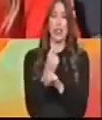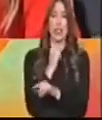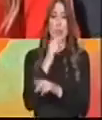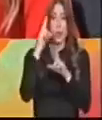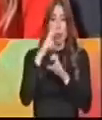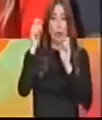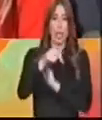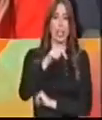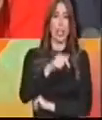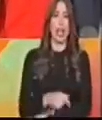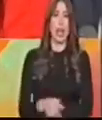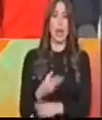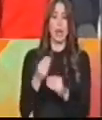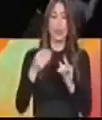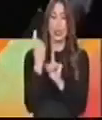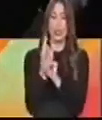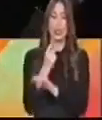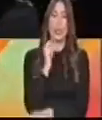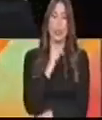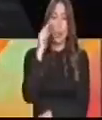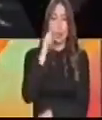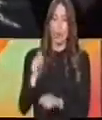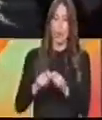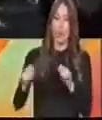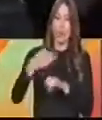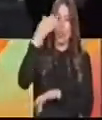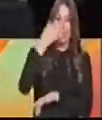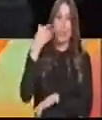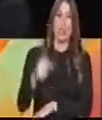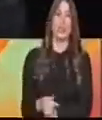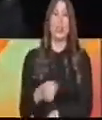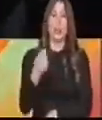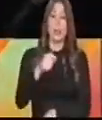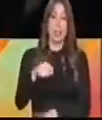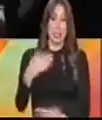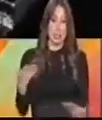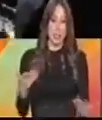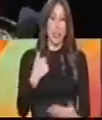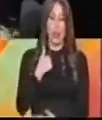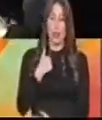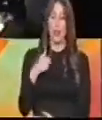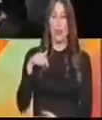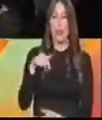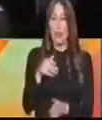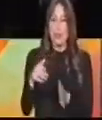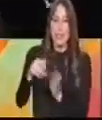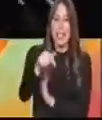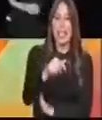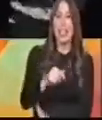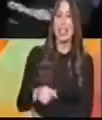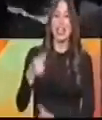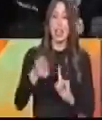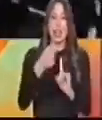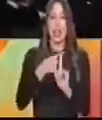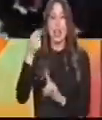fazer, há muito para ver aqui em Penafiel ao longo destes dias. Sr. Presidente, eu também já andei aqui pela feira, já ouvi alguns comentários e as